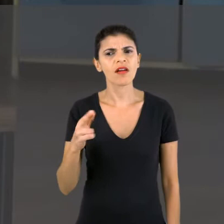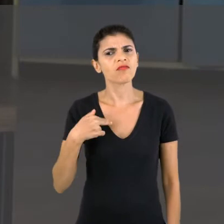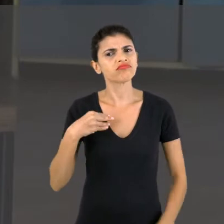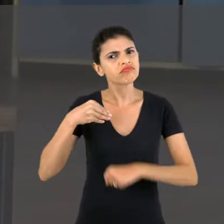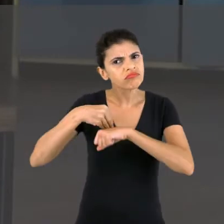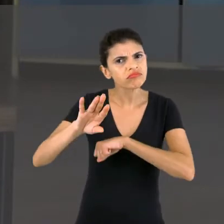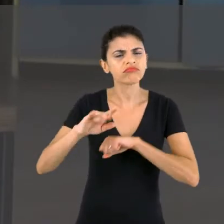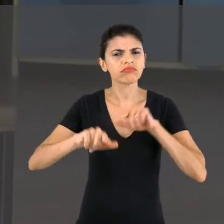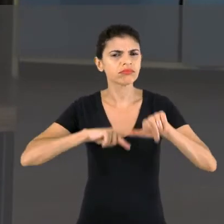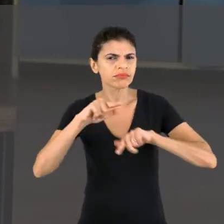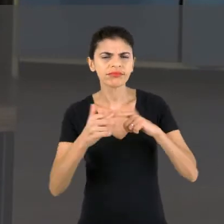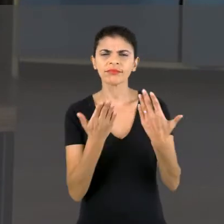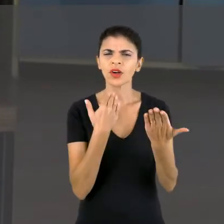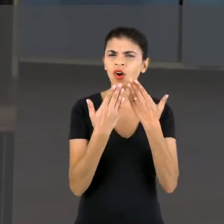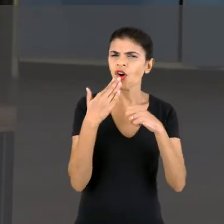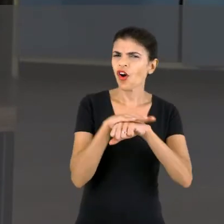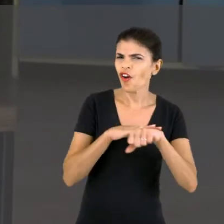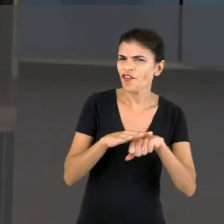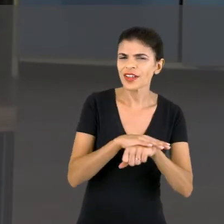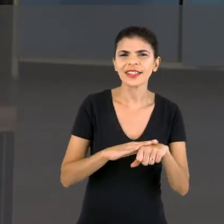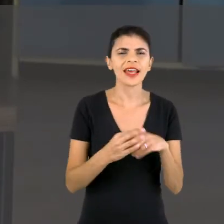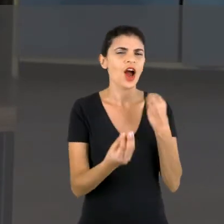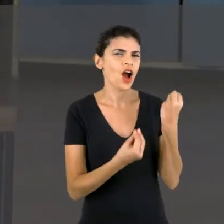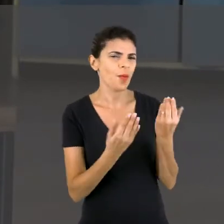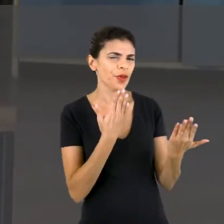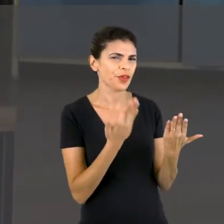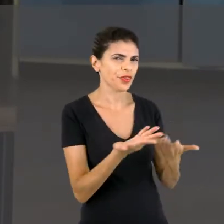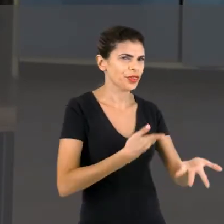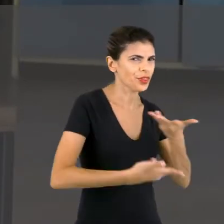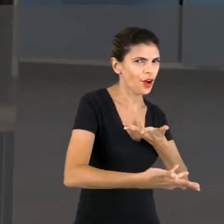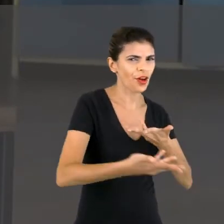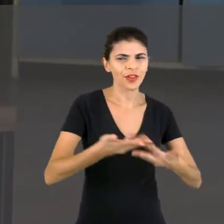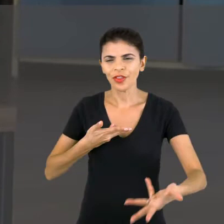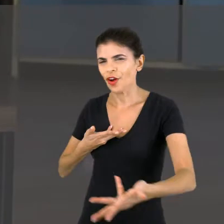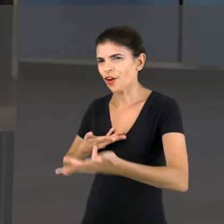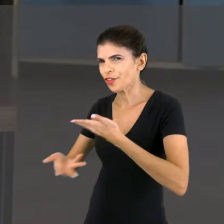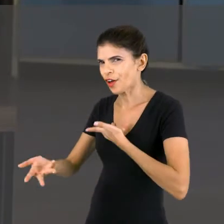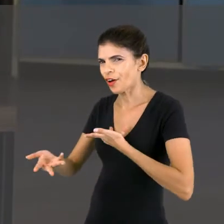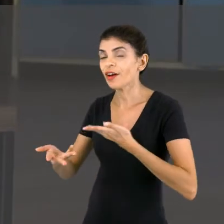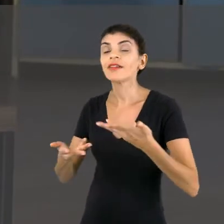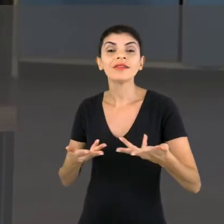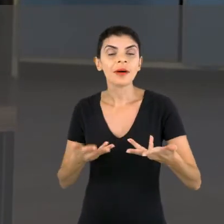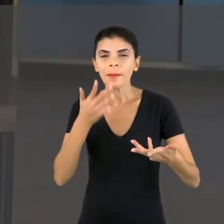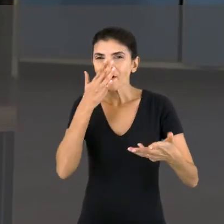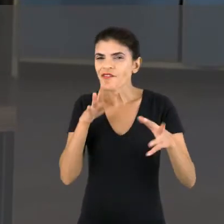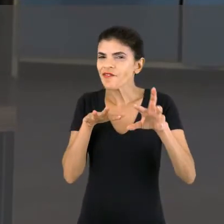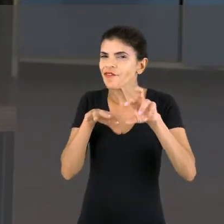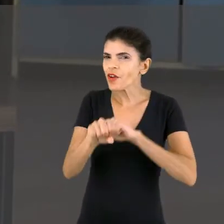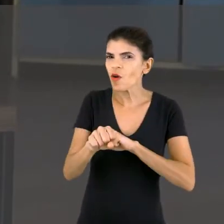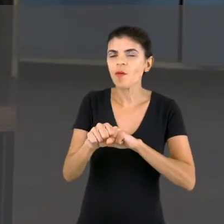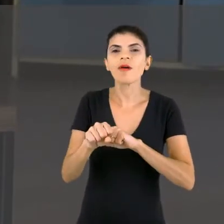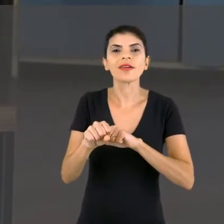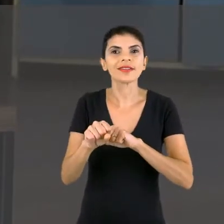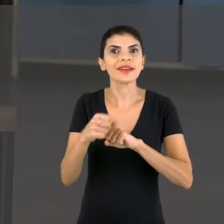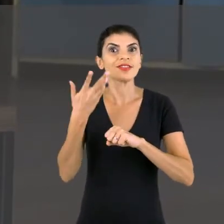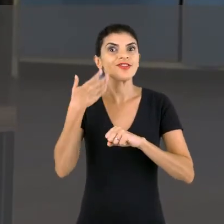nosso trabalho, a conversar, a vender o nosso peixe, a trocar. Então, para a gente foi uma formação para além